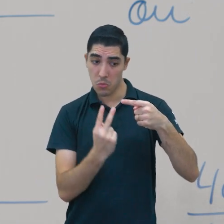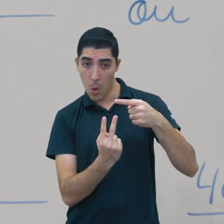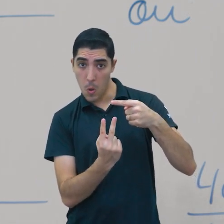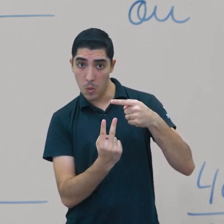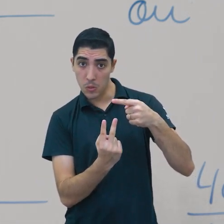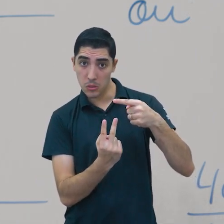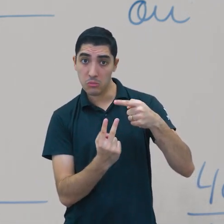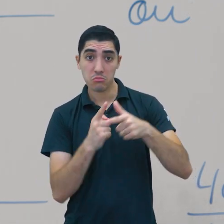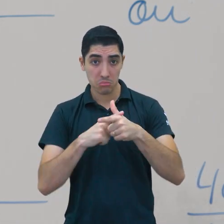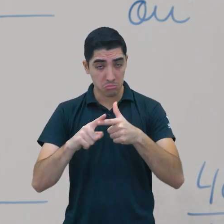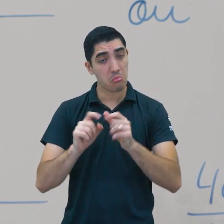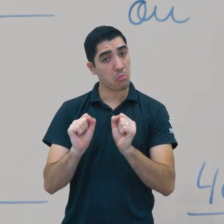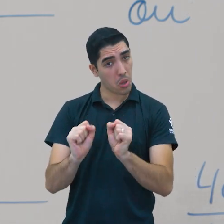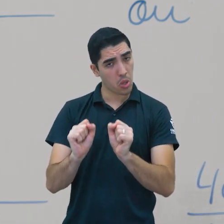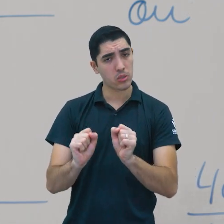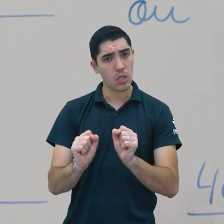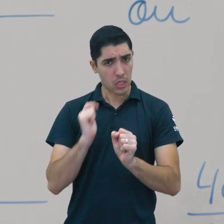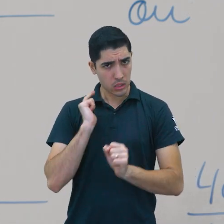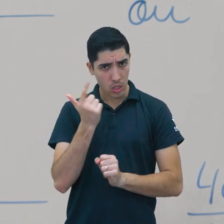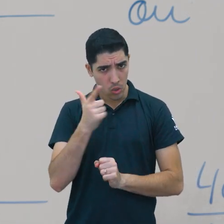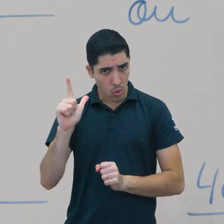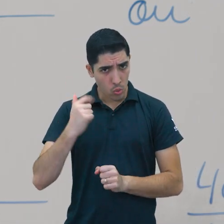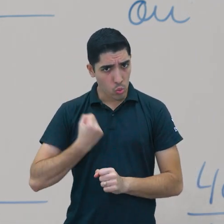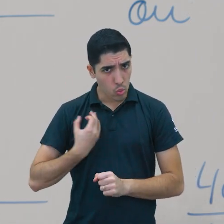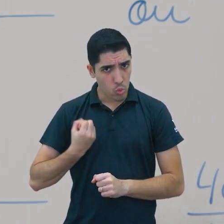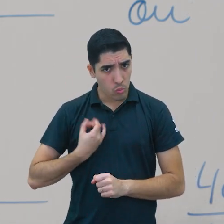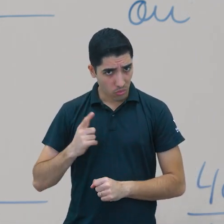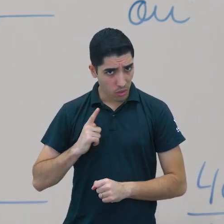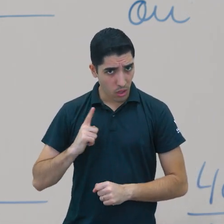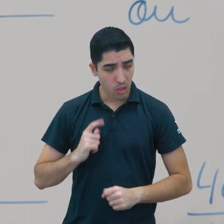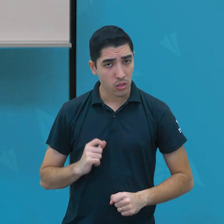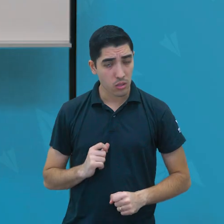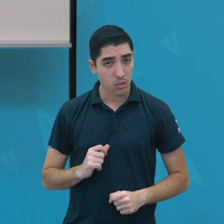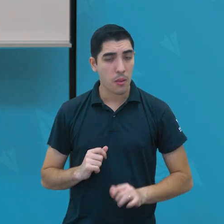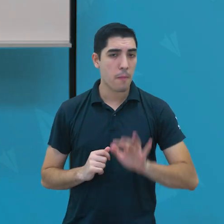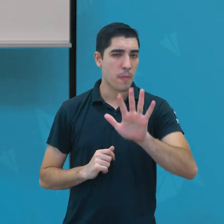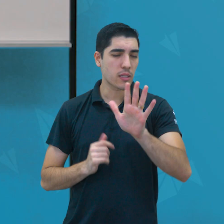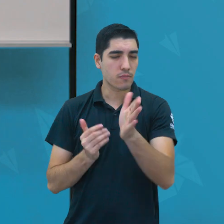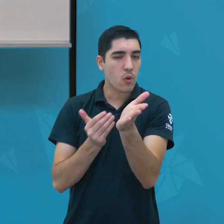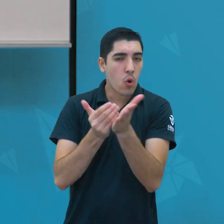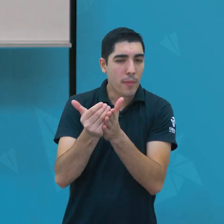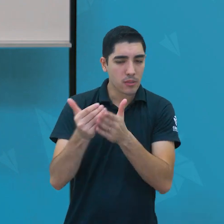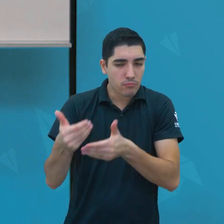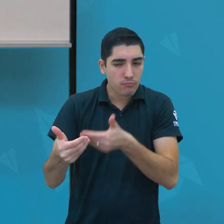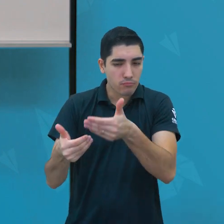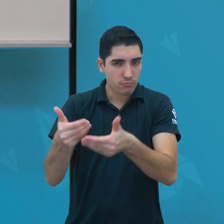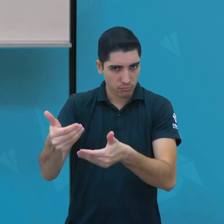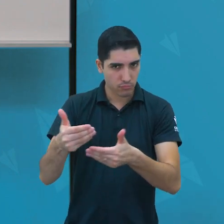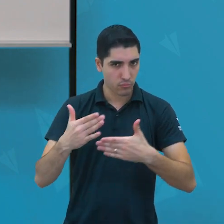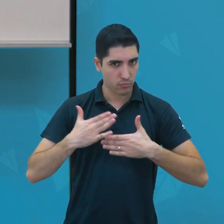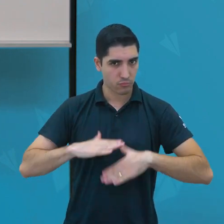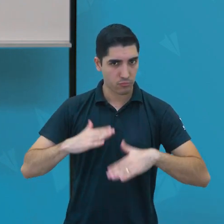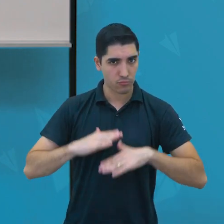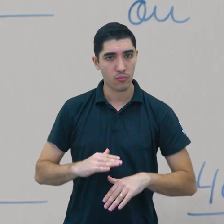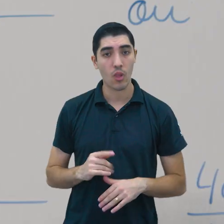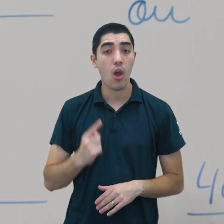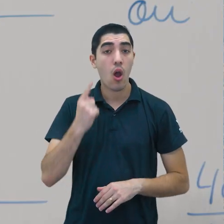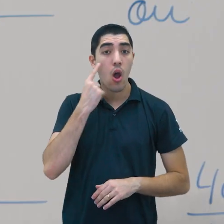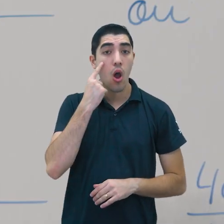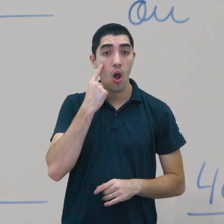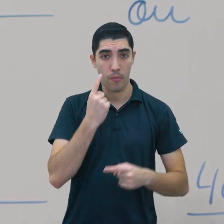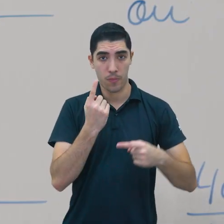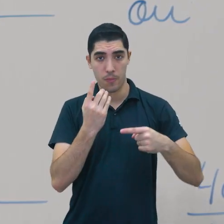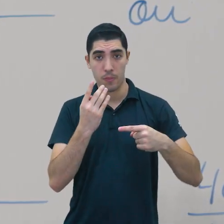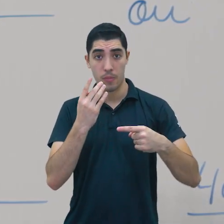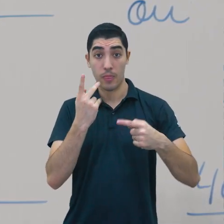ser por 2? Pode ser. Tem outro número também? Sim, tem outro número. Mas vamos começar aqui aos pouquinhos, tá? Vamos dividir